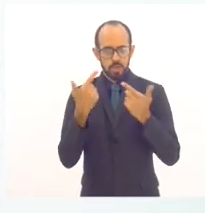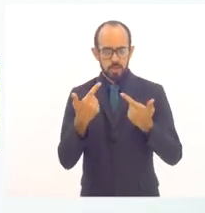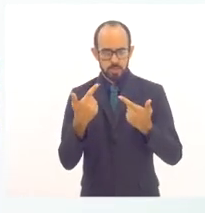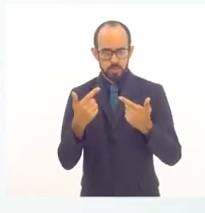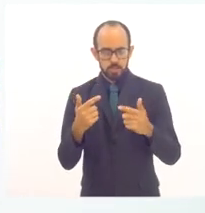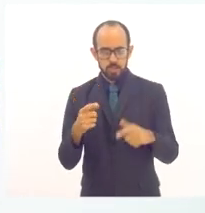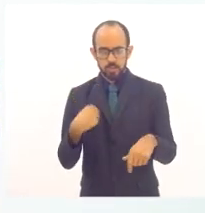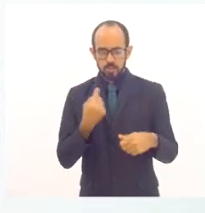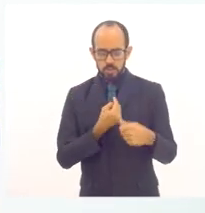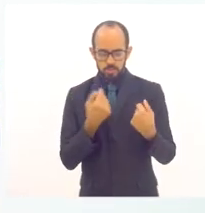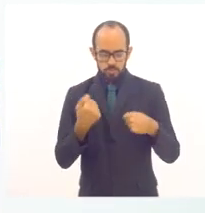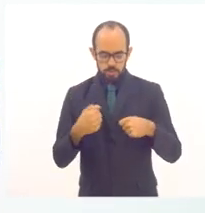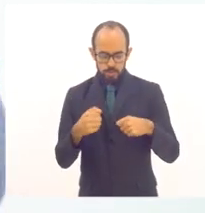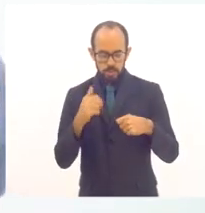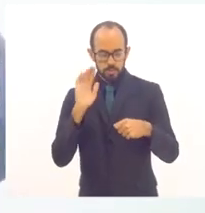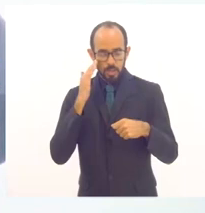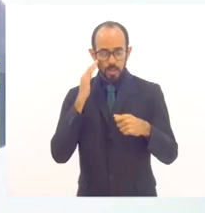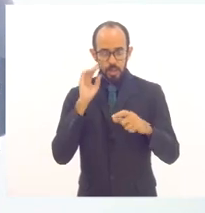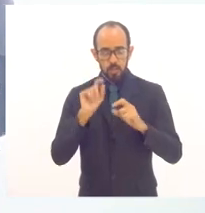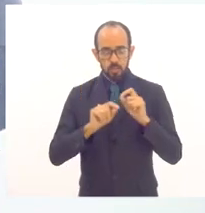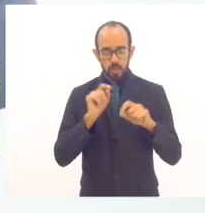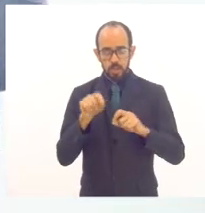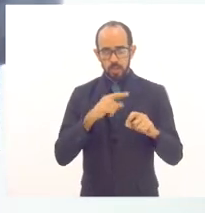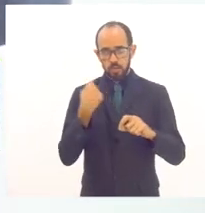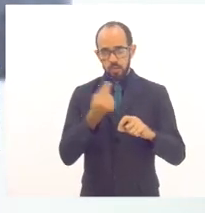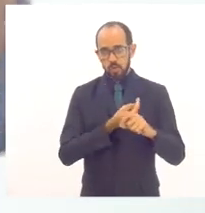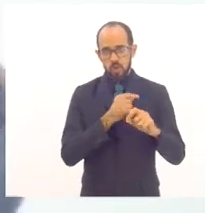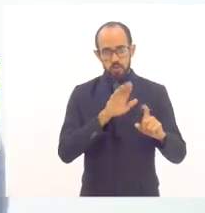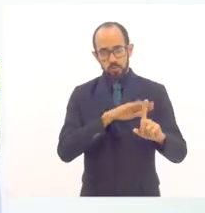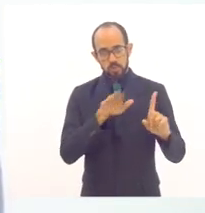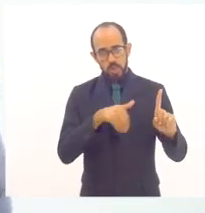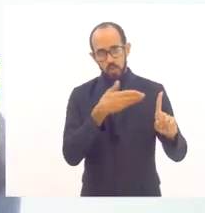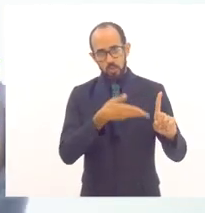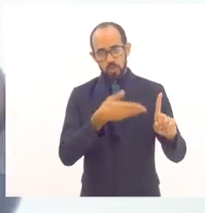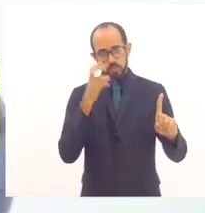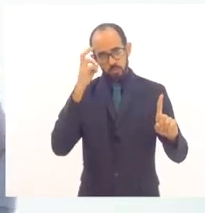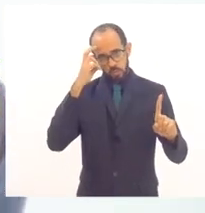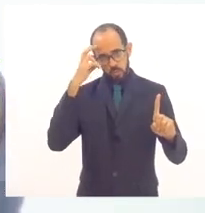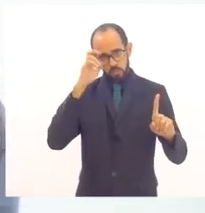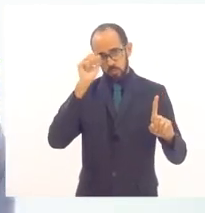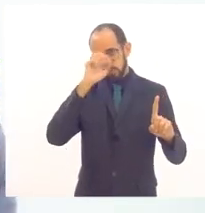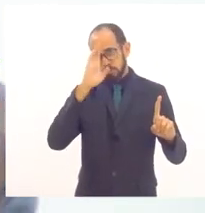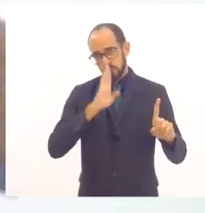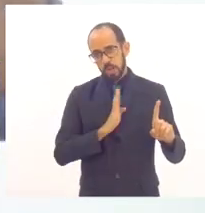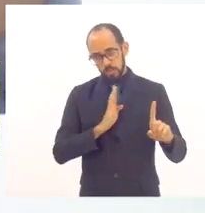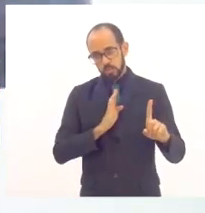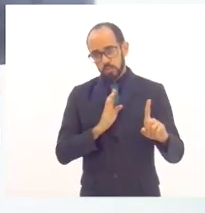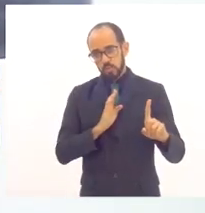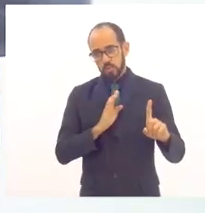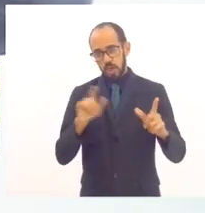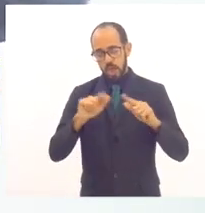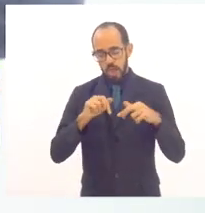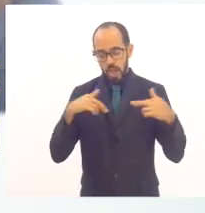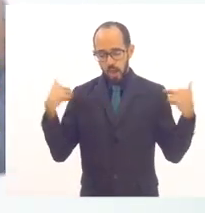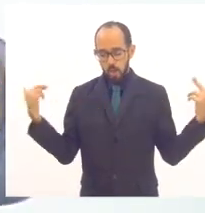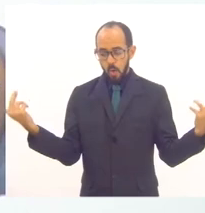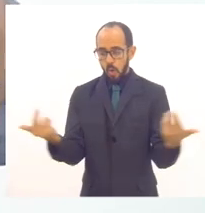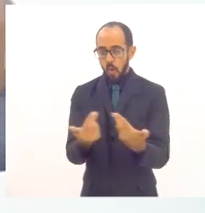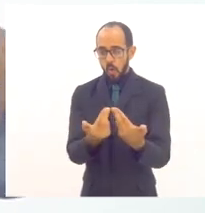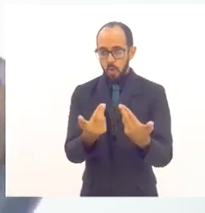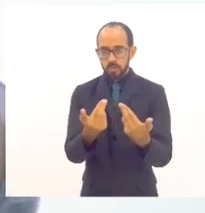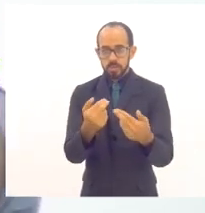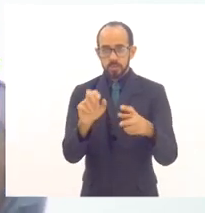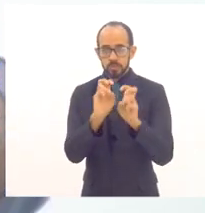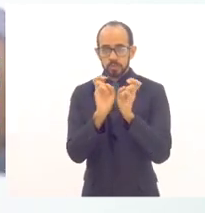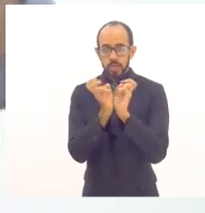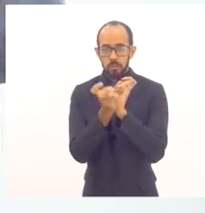a gente precisa entender que nós somos um patrimônio cultural brasileiro, o ofício e a roda. A roda de capoeira é um patrimônio cultural